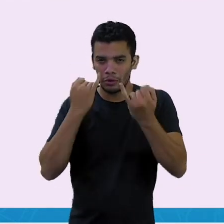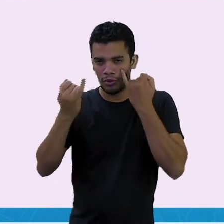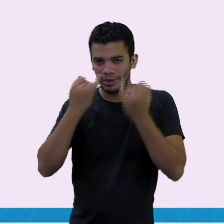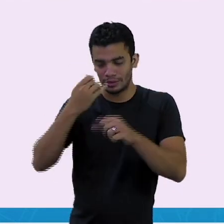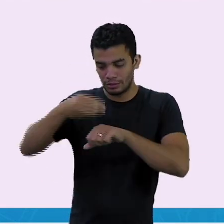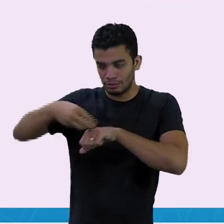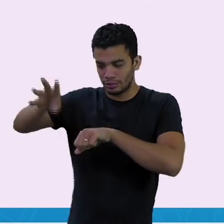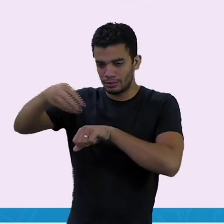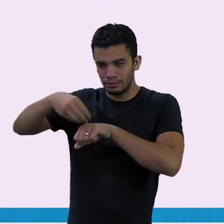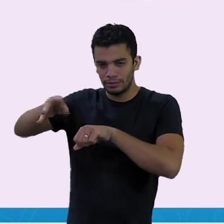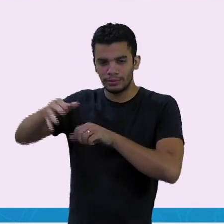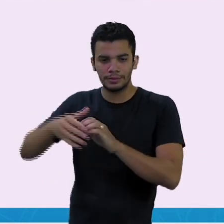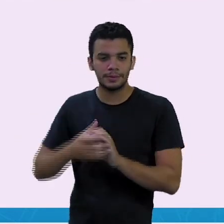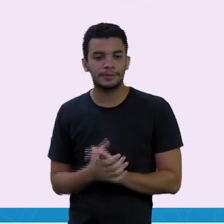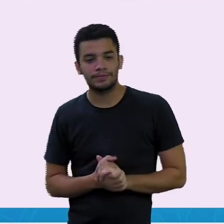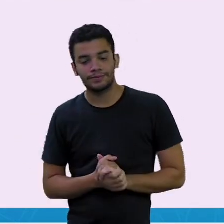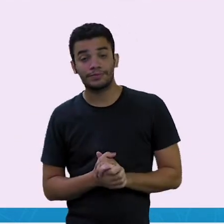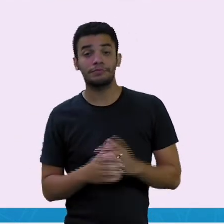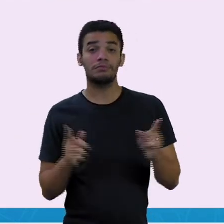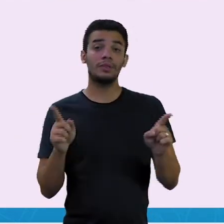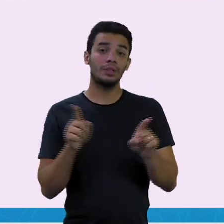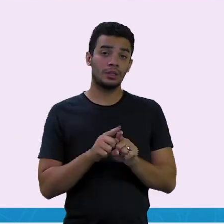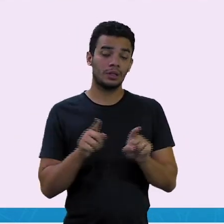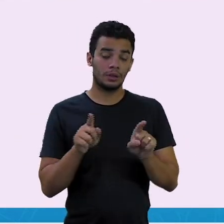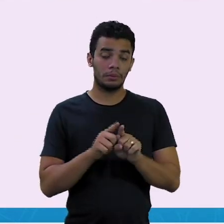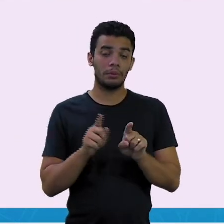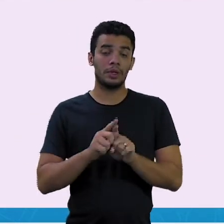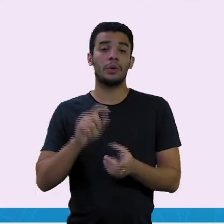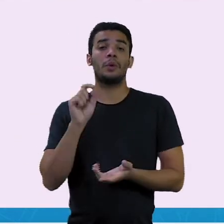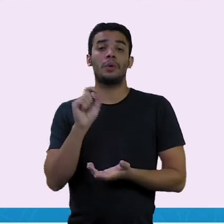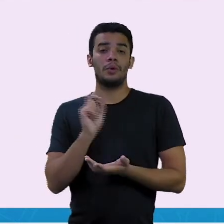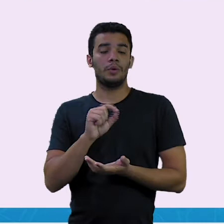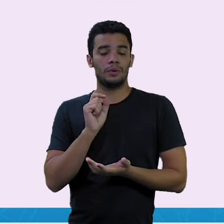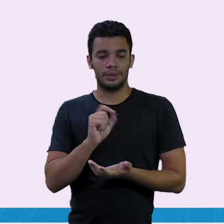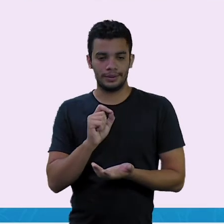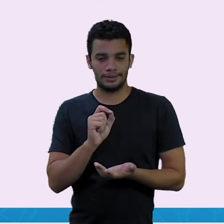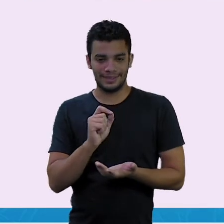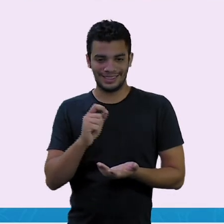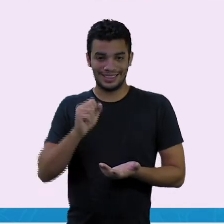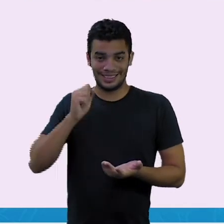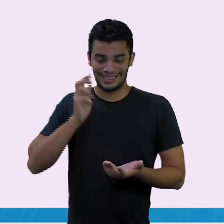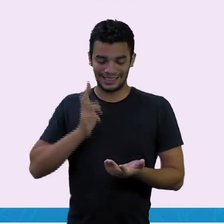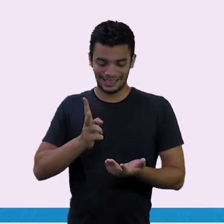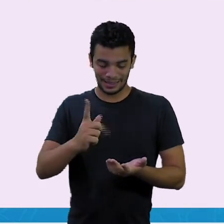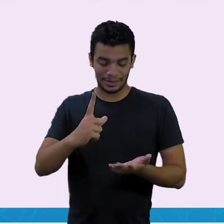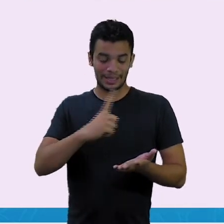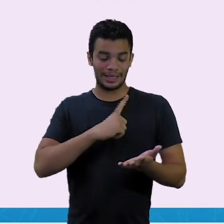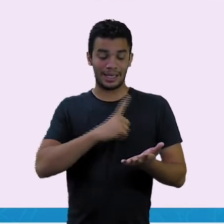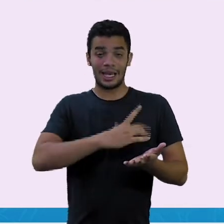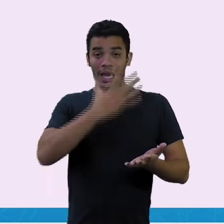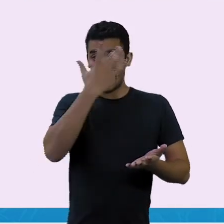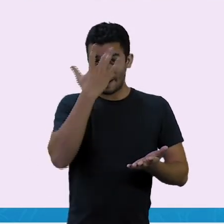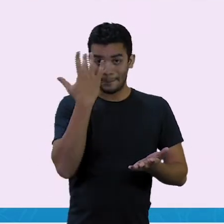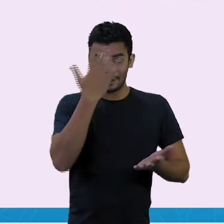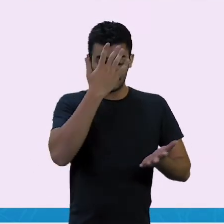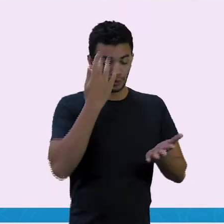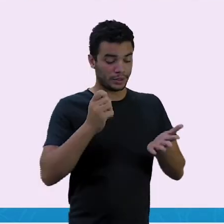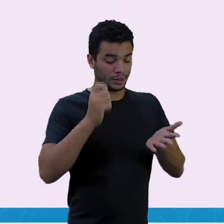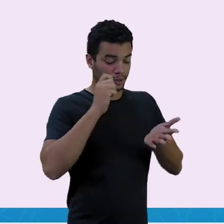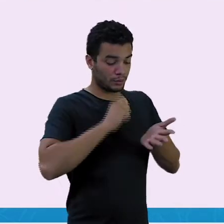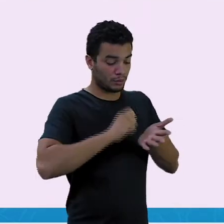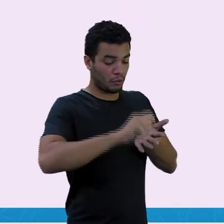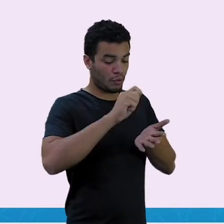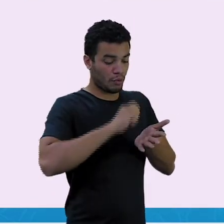a presença de emissor e receptor. Emissor, quem emite, quem escreve o